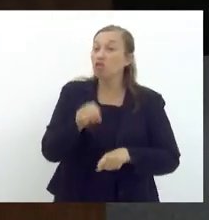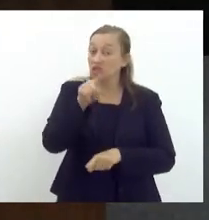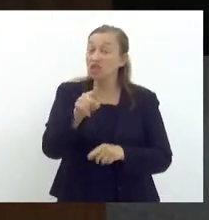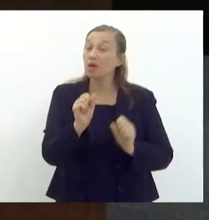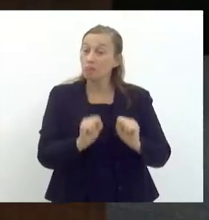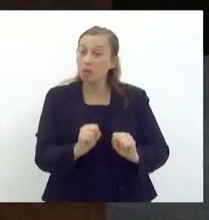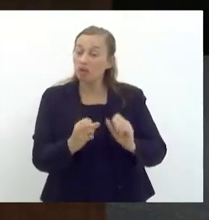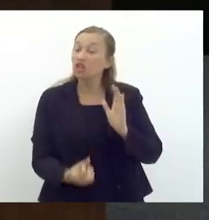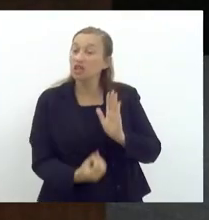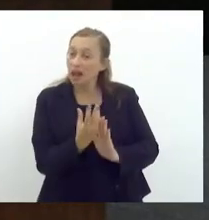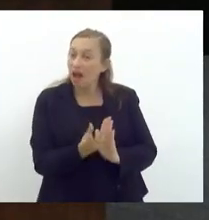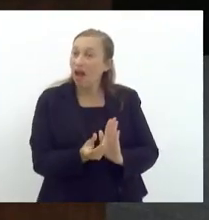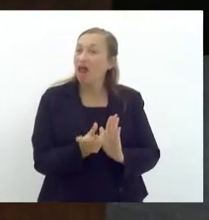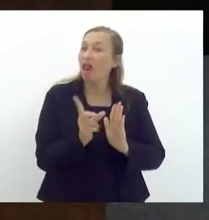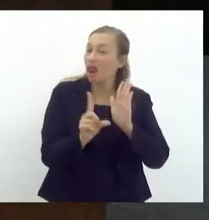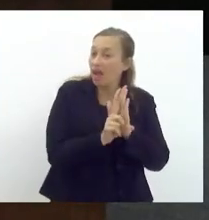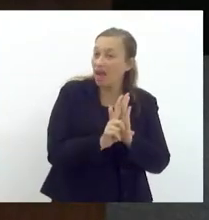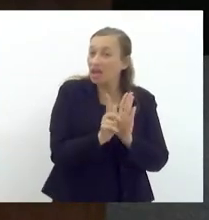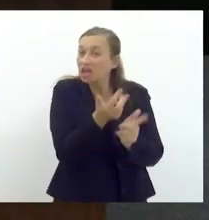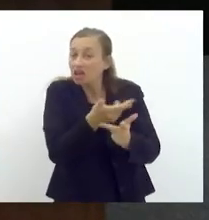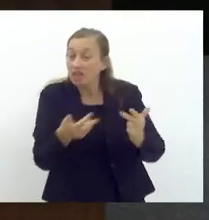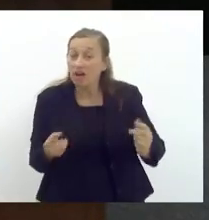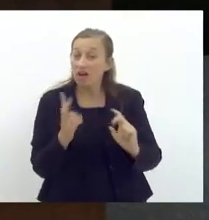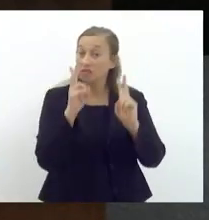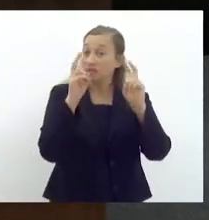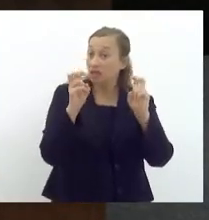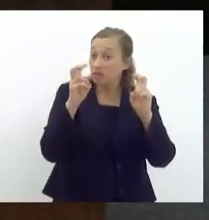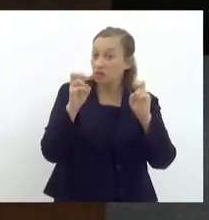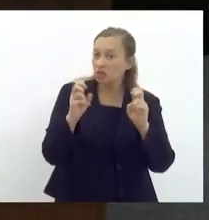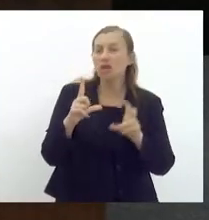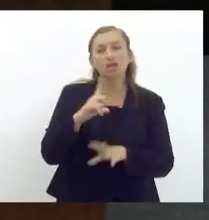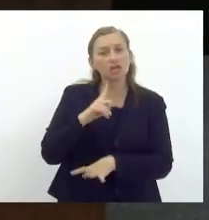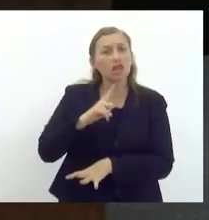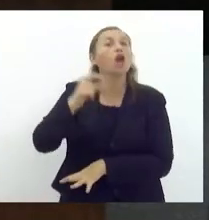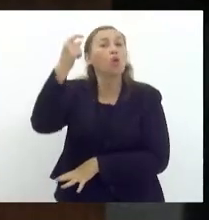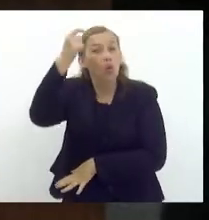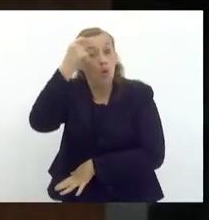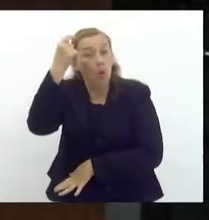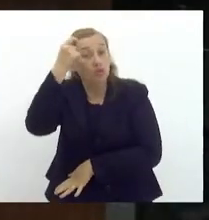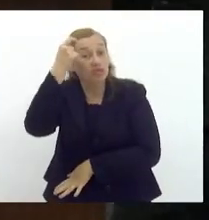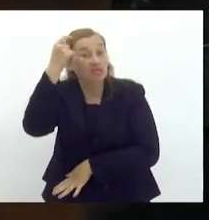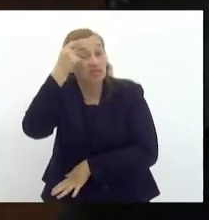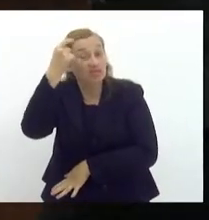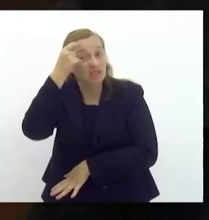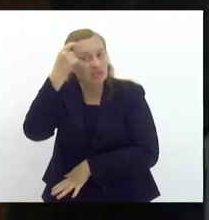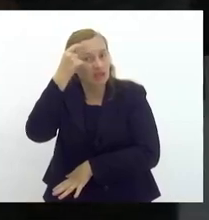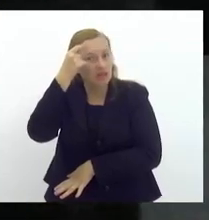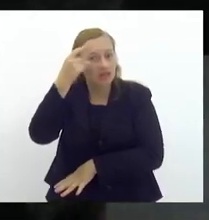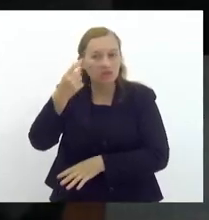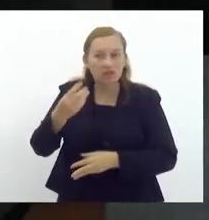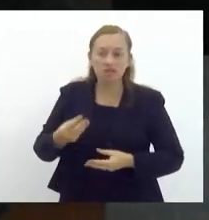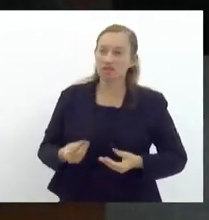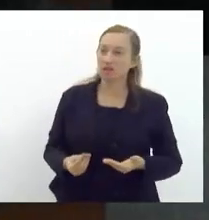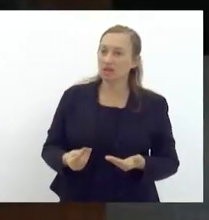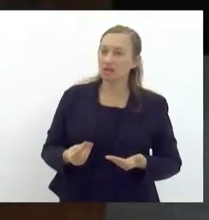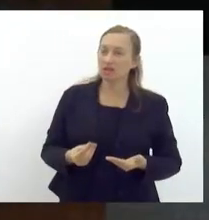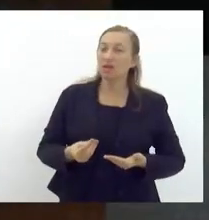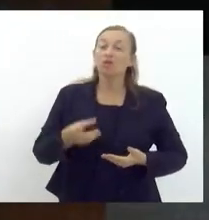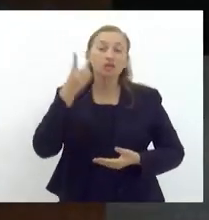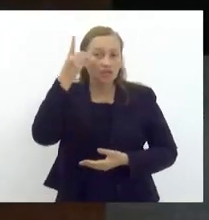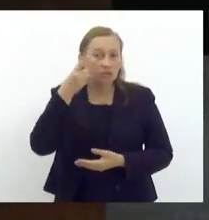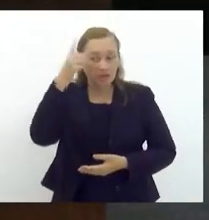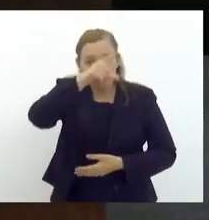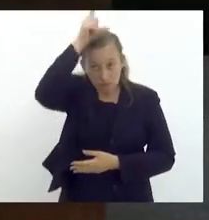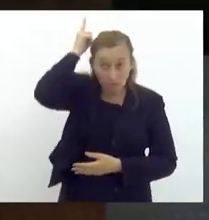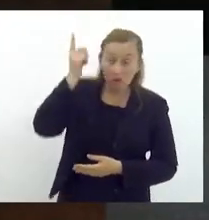divergir profundamente em várias questões e ter o bom senso de dar instrumentos Deputado Luiz Paulo sempre